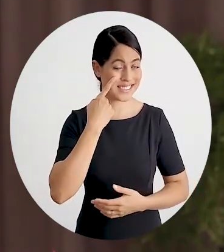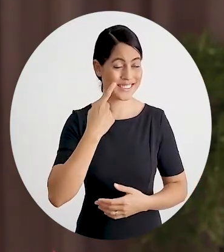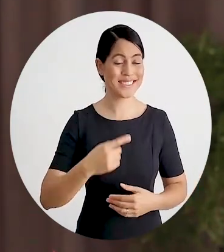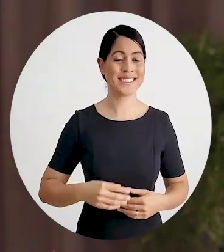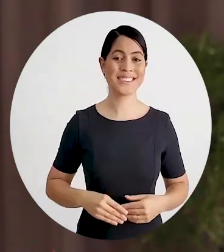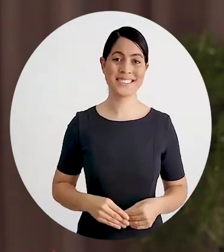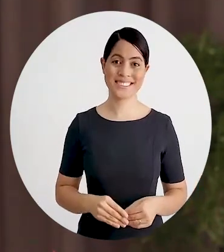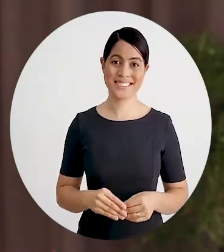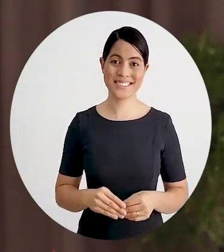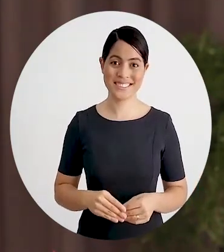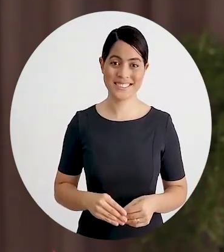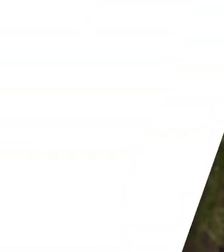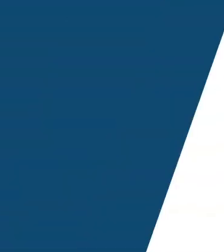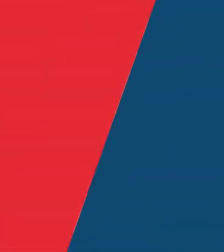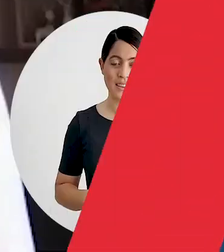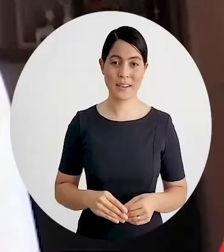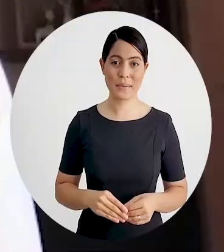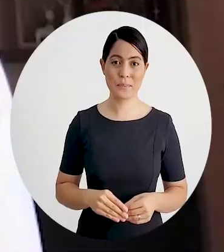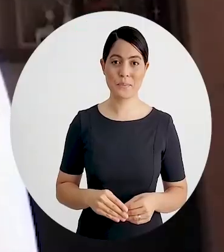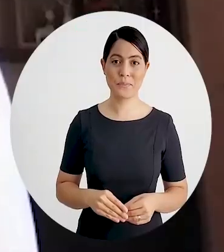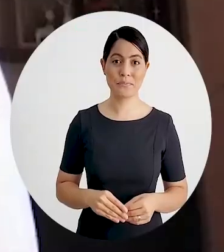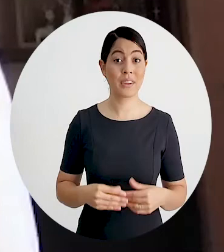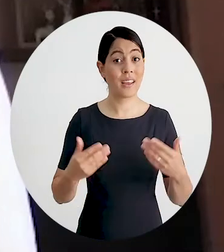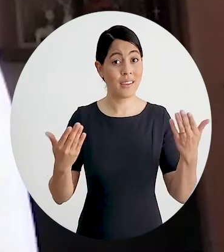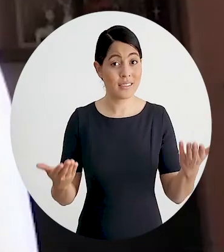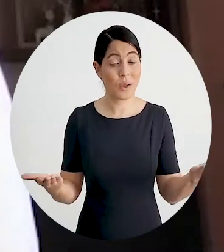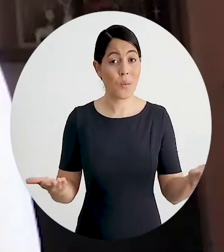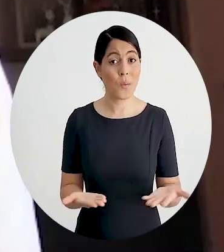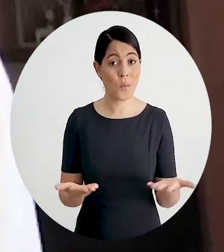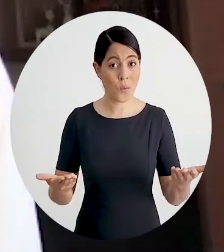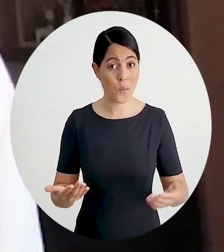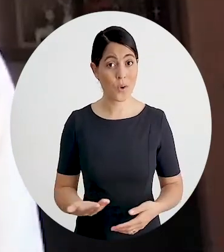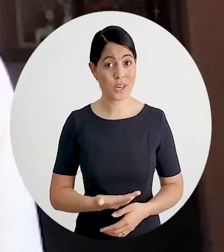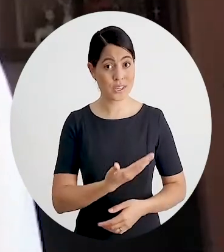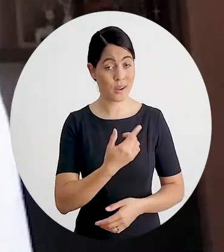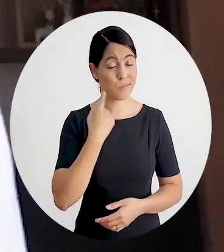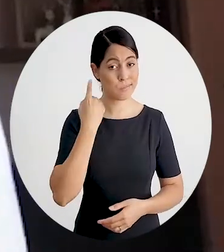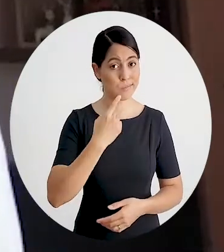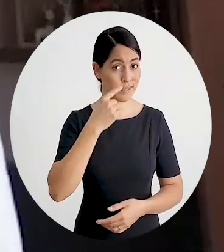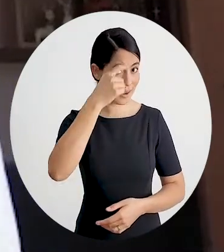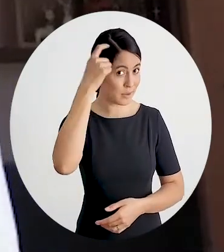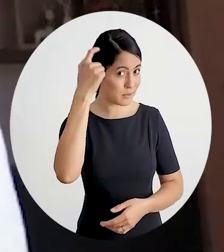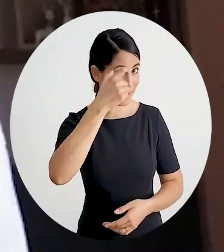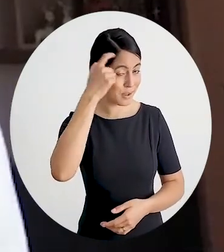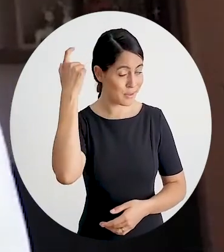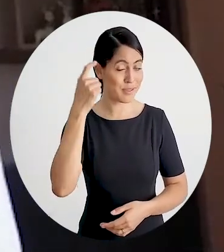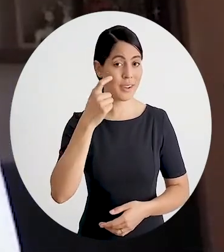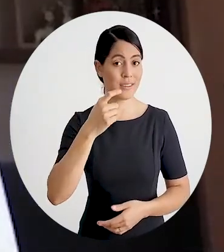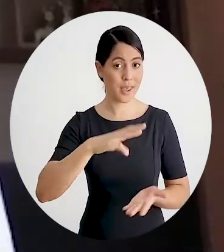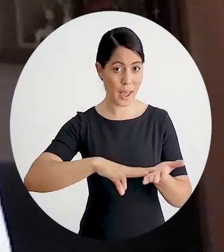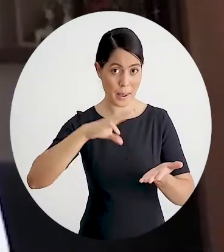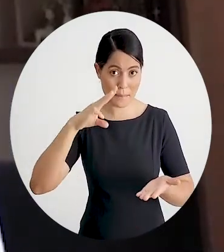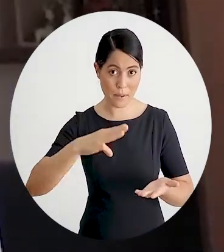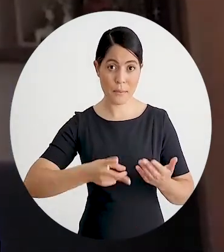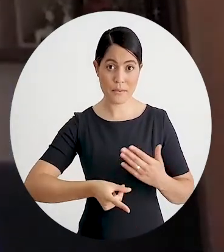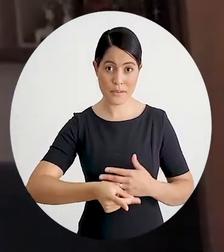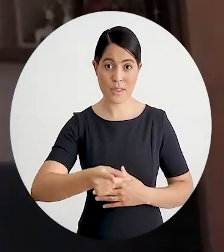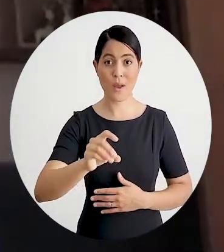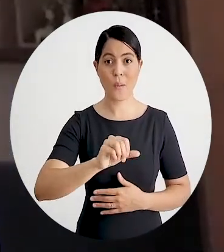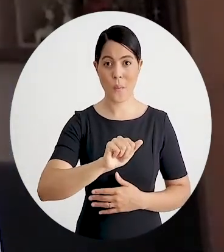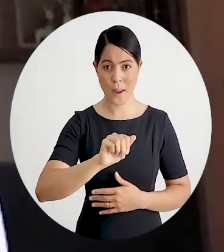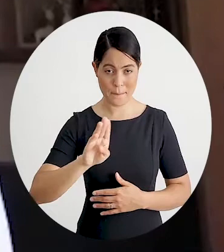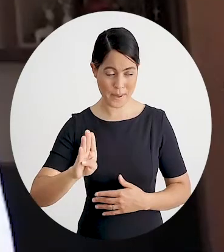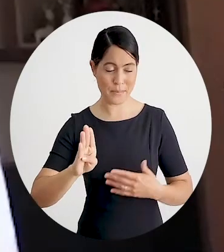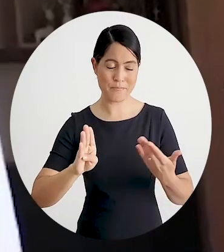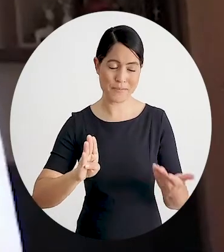gente. Acompanhem comigo. Estamos então com o Dr. Marcos Vinícius Furtado Coelho, ele que é membro honorário vitalício da